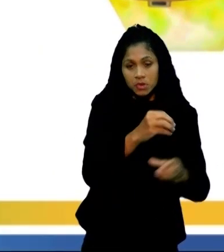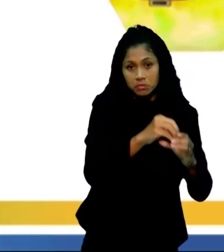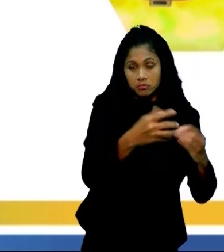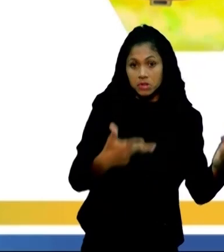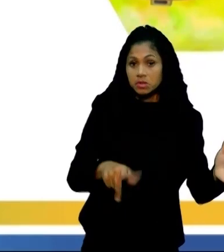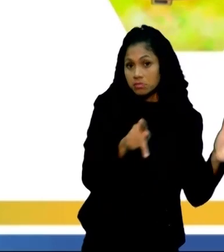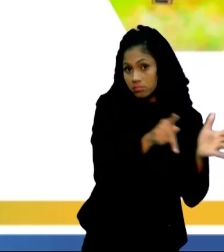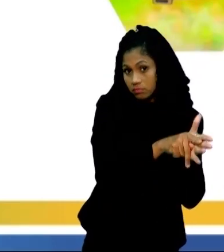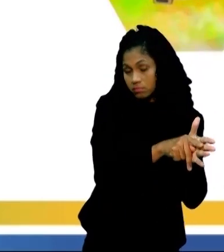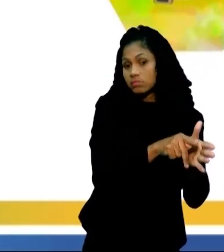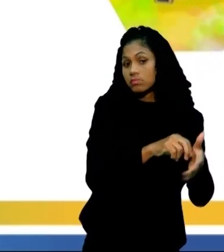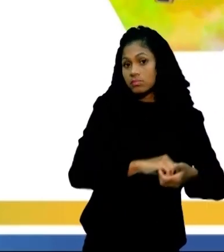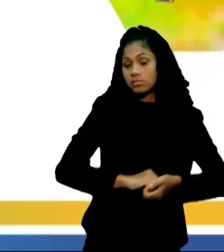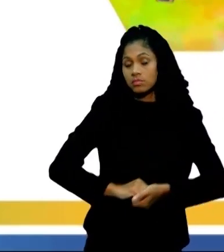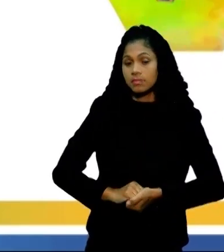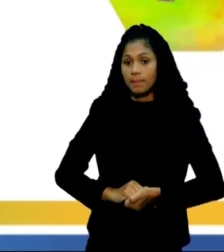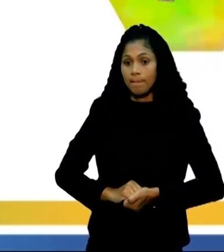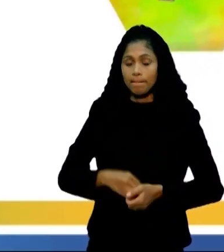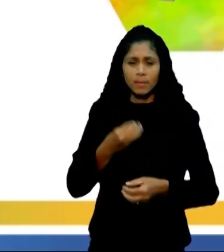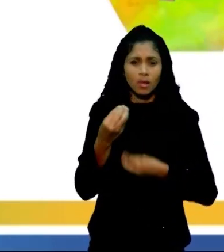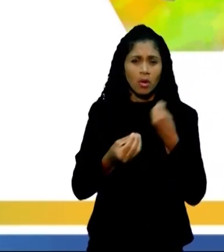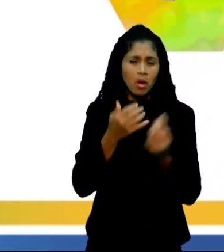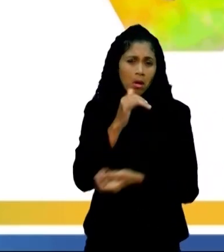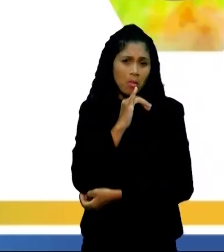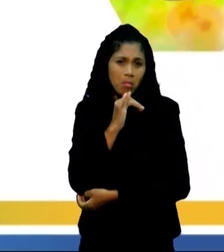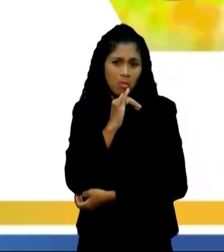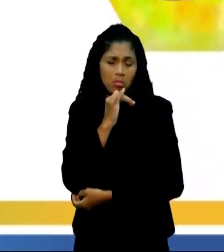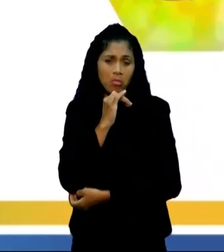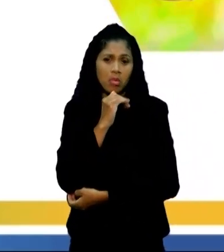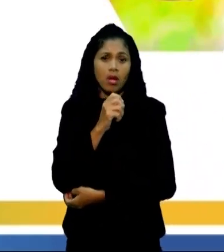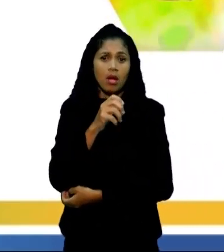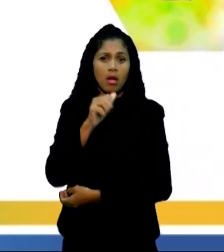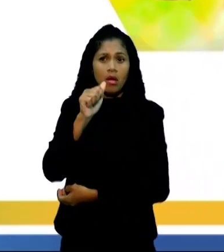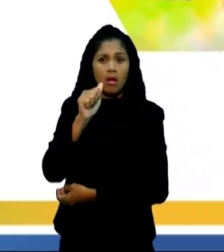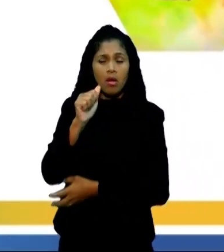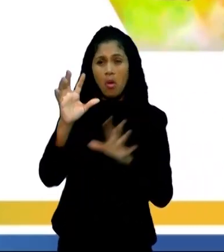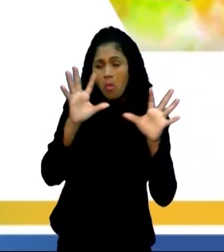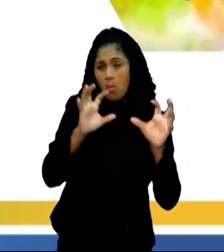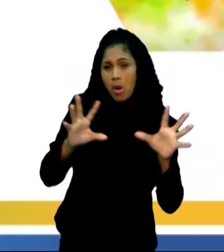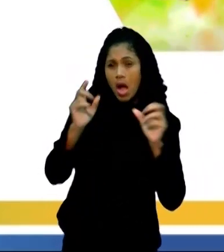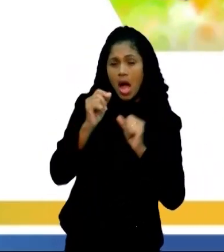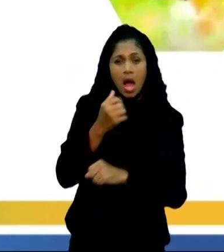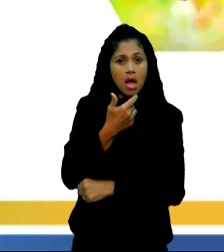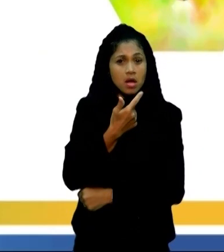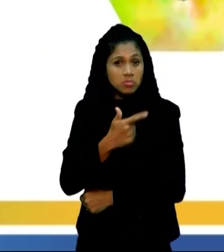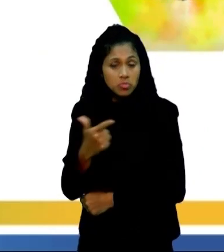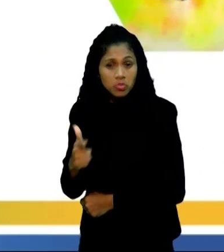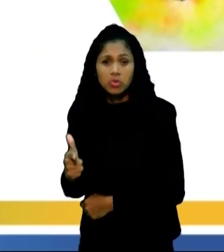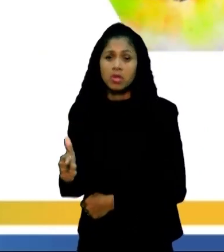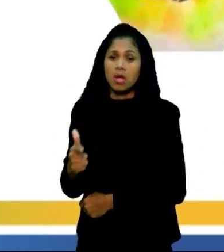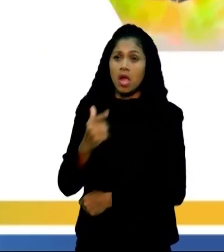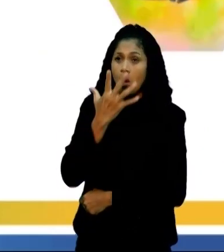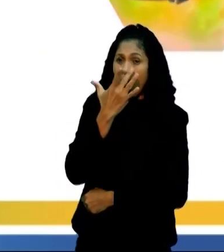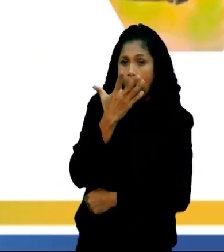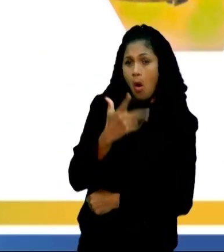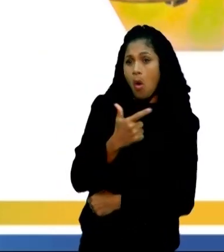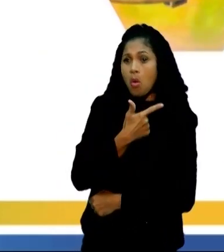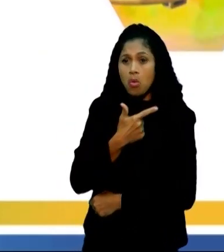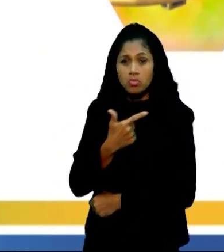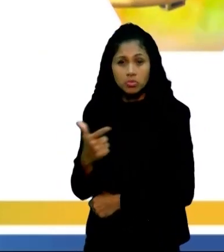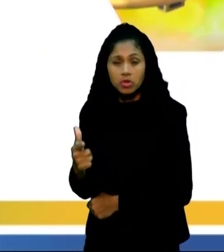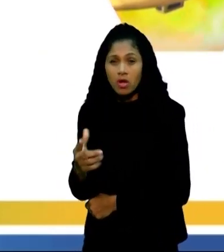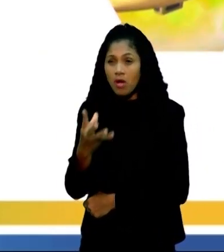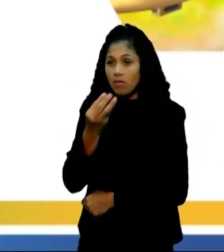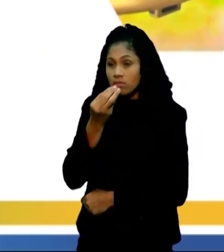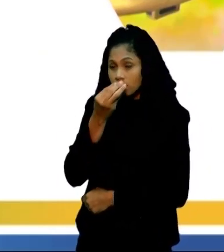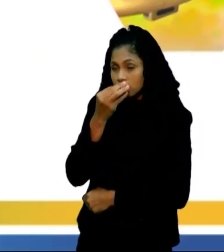características próprias, como, por exemplo, ele é um gás, ele não tem cor, não tem cheiro, ele é